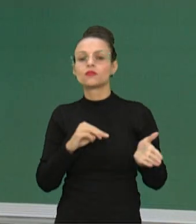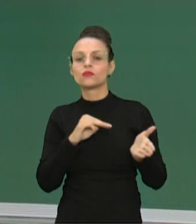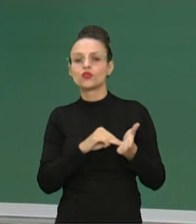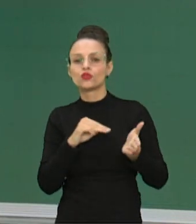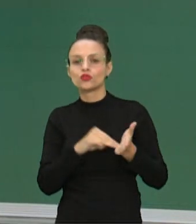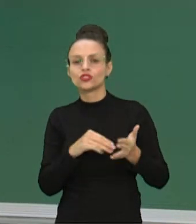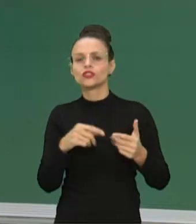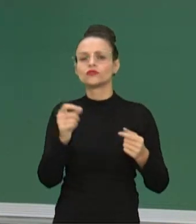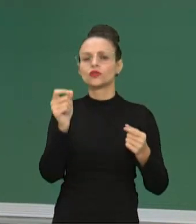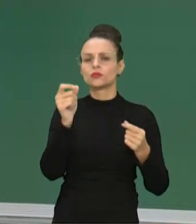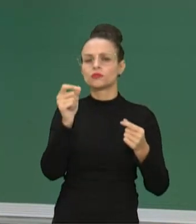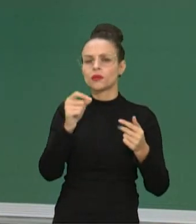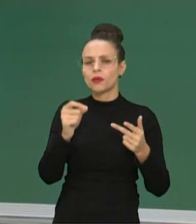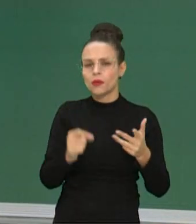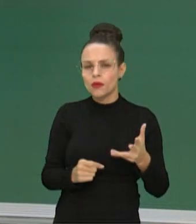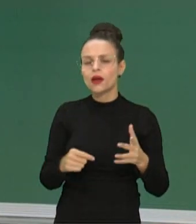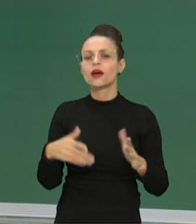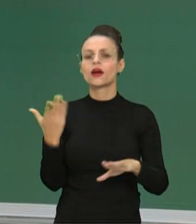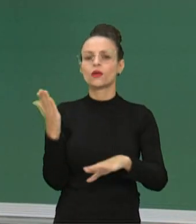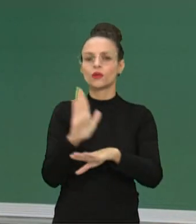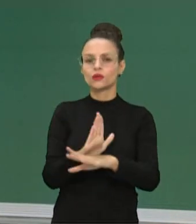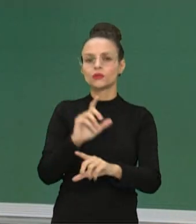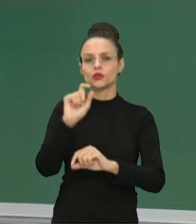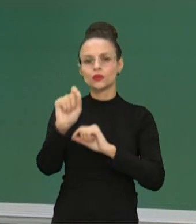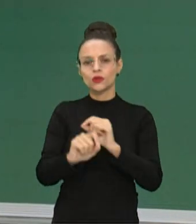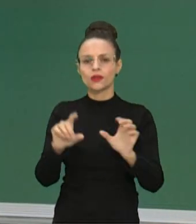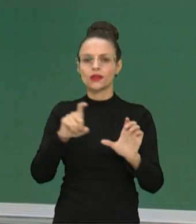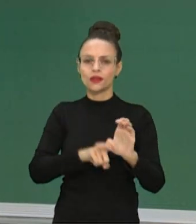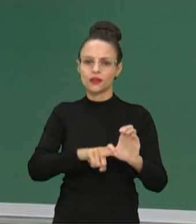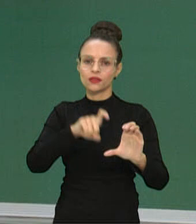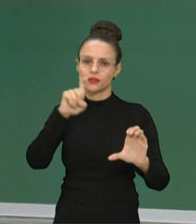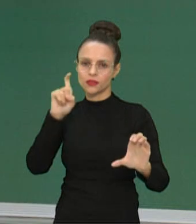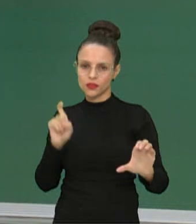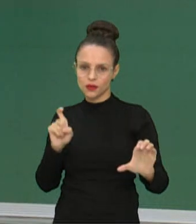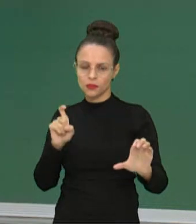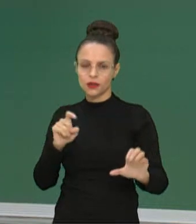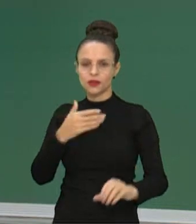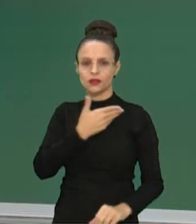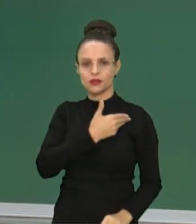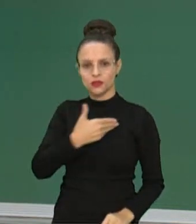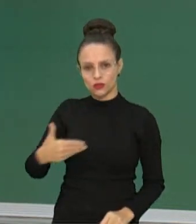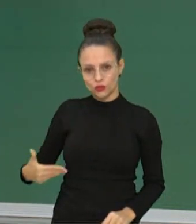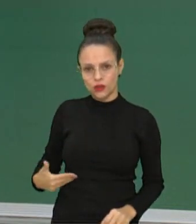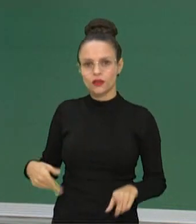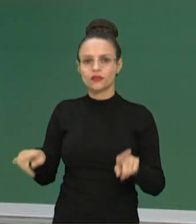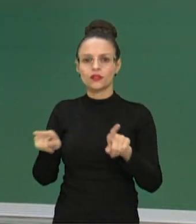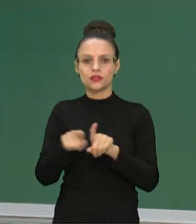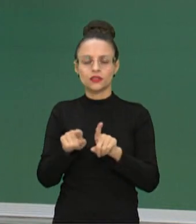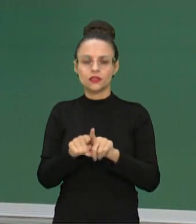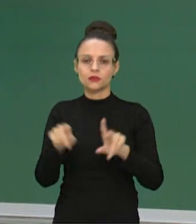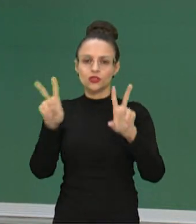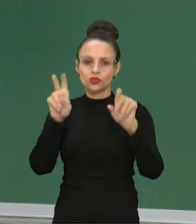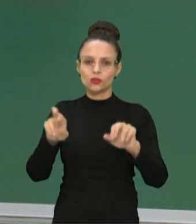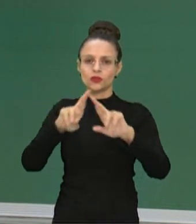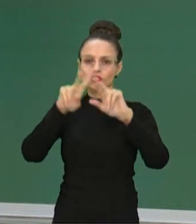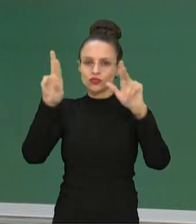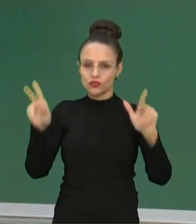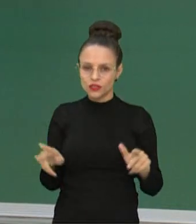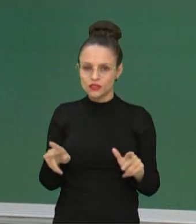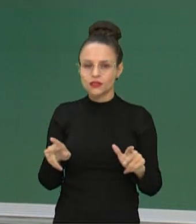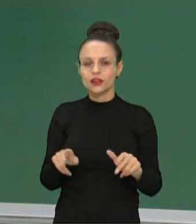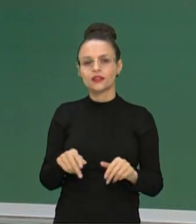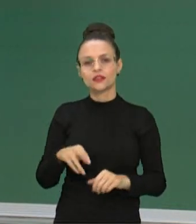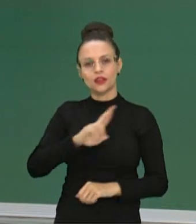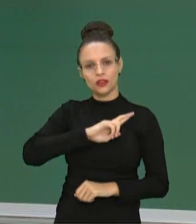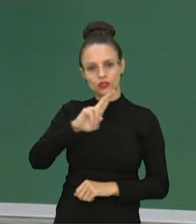que contribuíram para a independência da Iugoslávia, entre aspas, né? A questão da diversidade religiosa